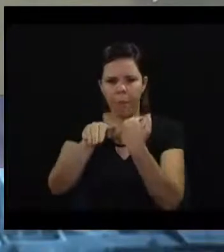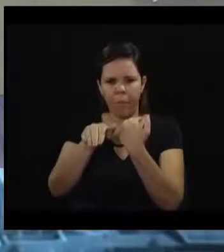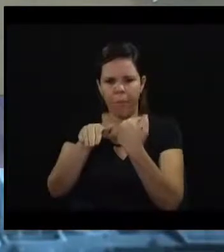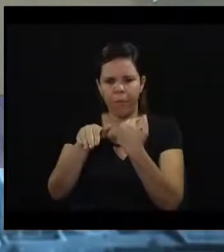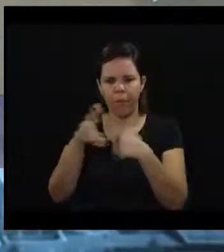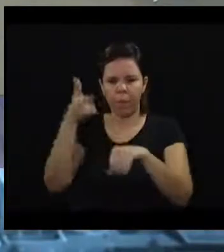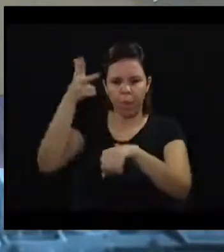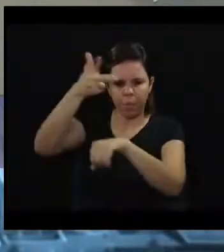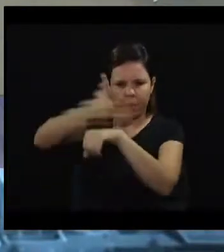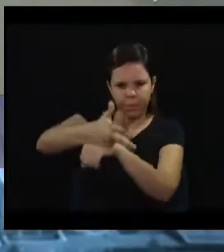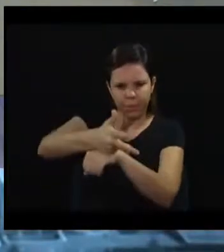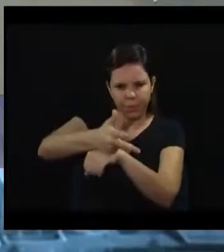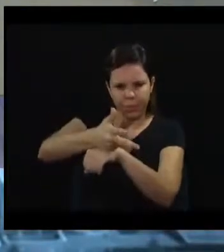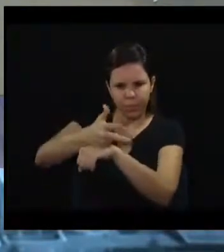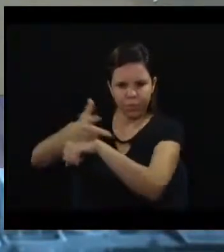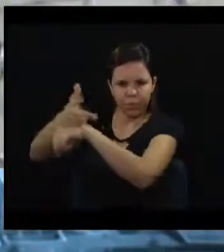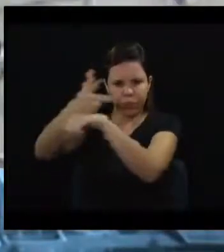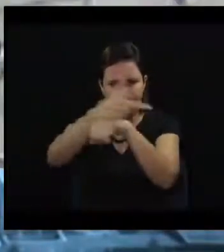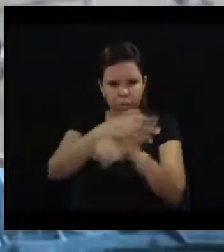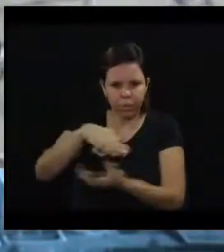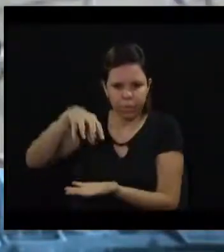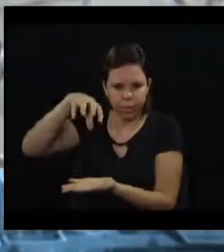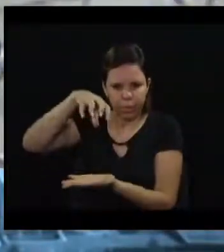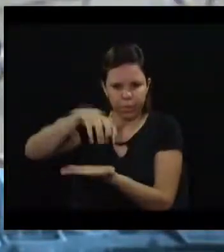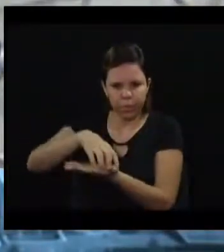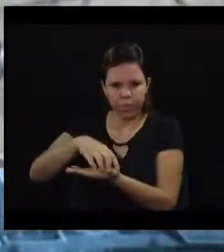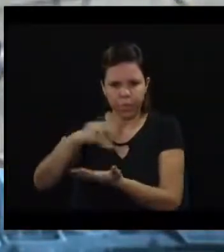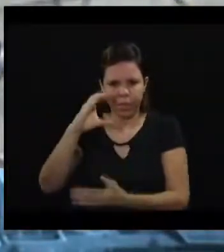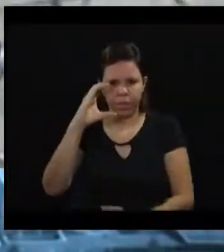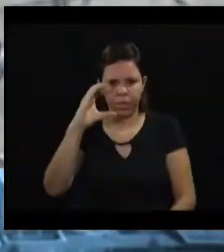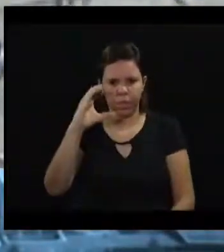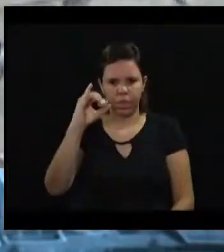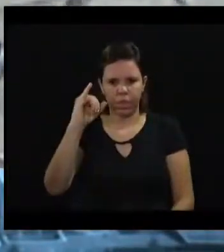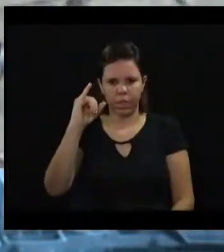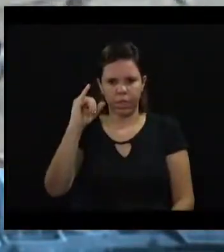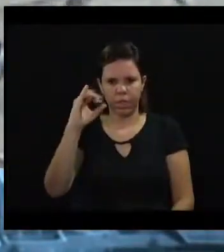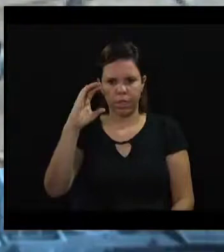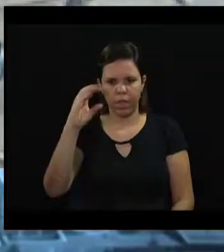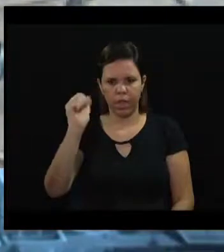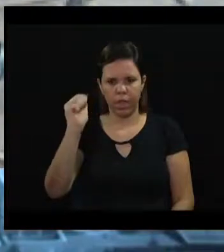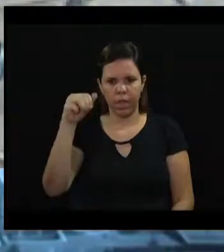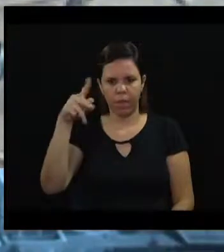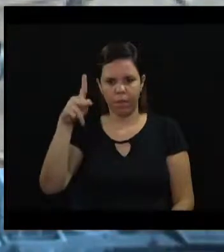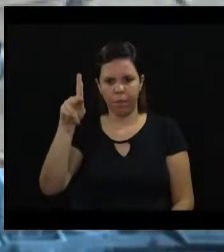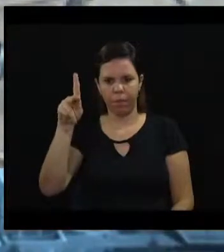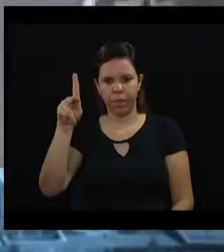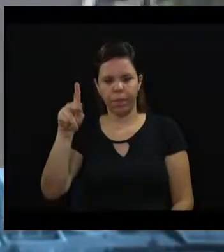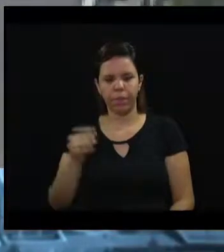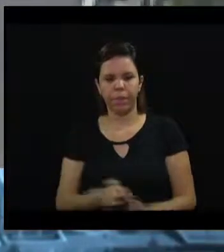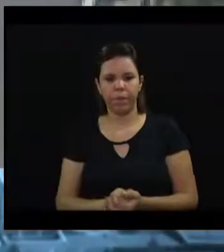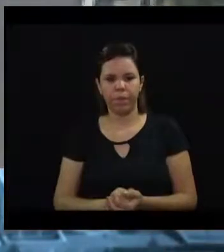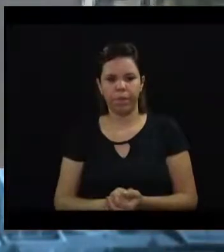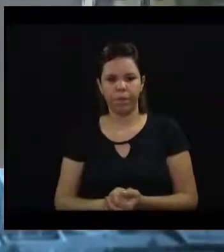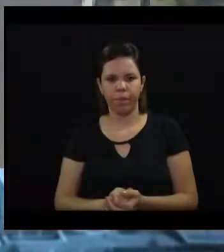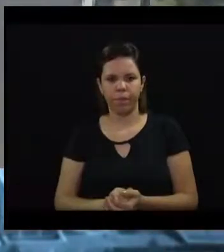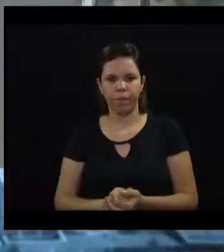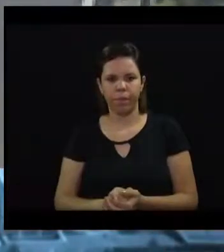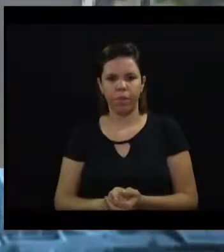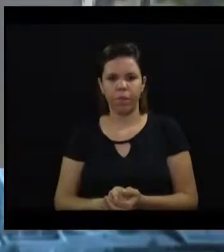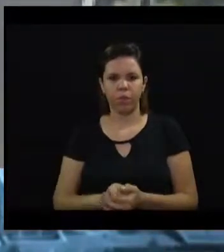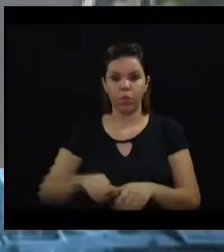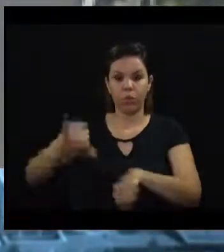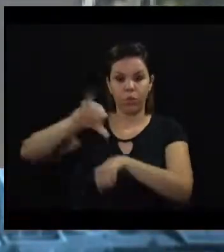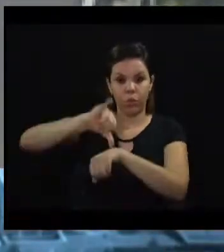a Central Integrada de Monitoramento de Campinas. Mapa na tela, centro da cidade neste exato momento. Estamos vendo